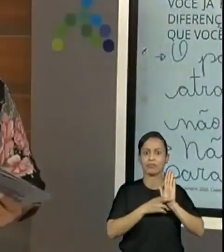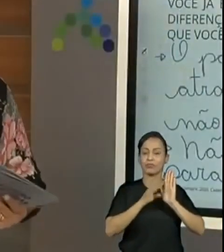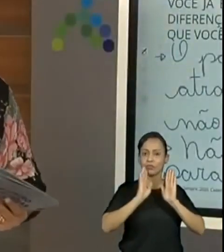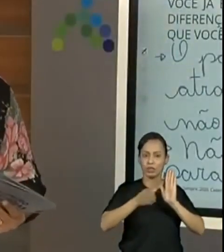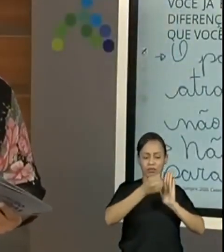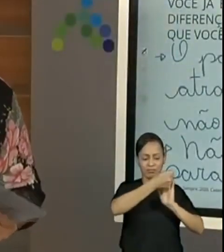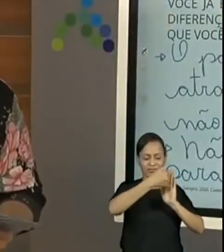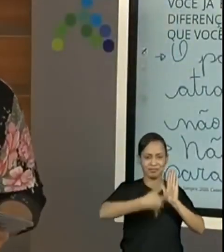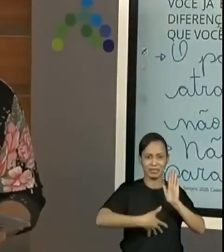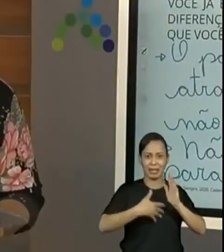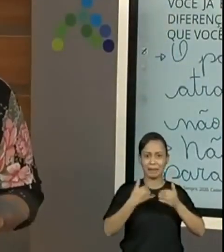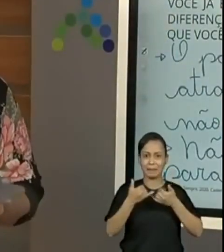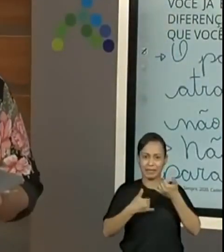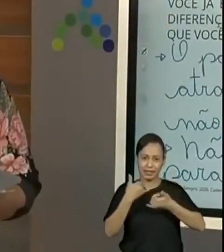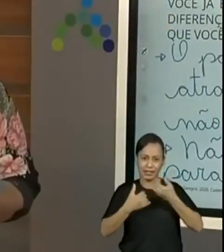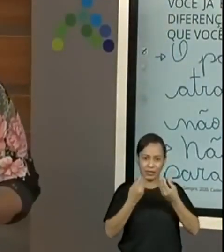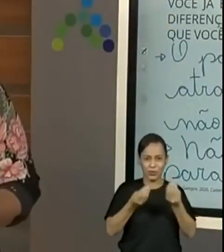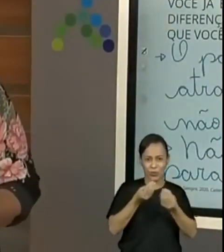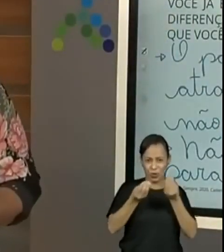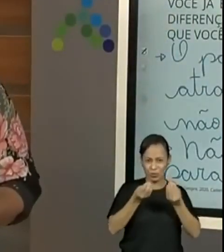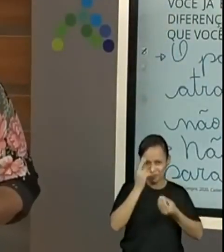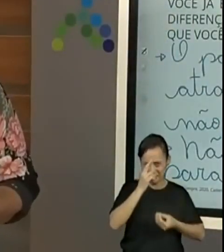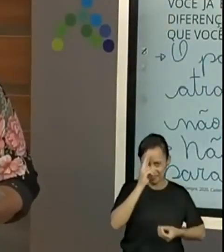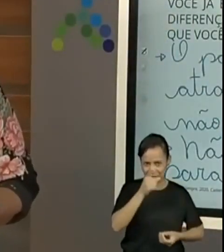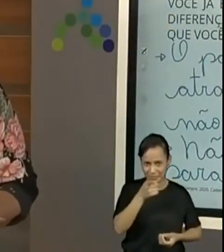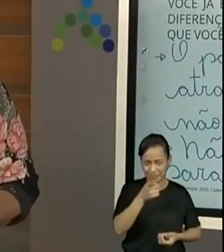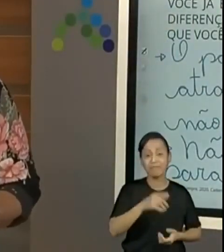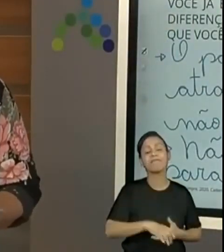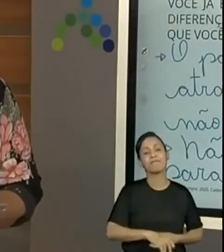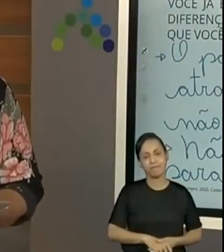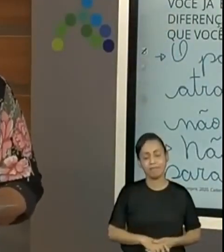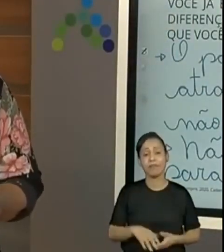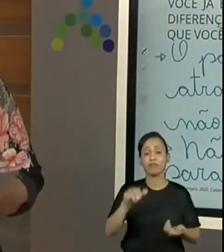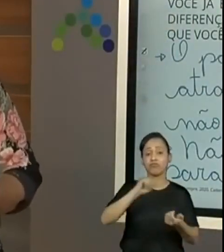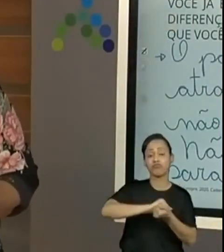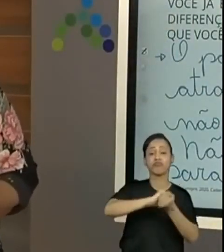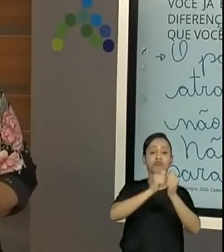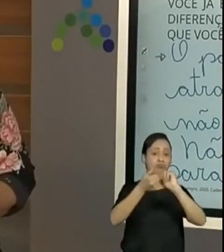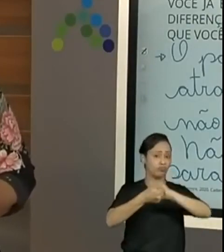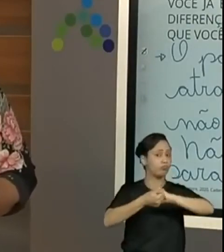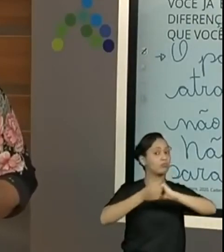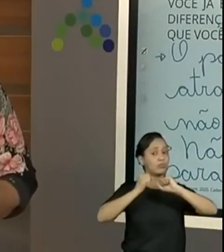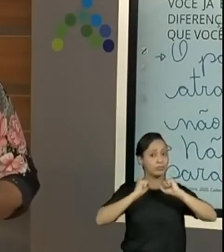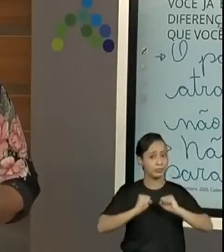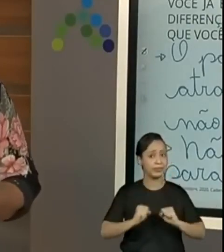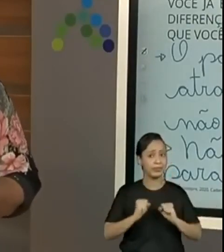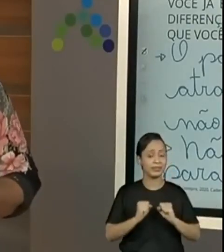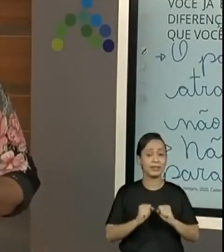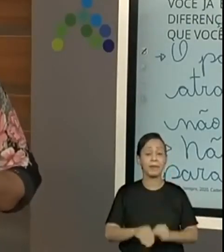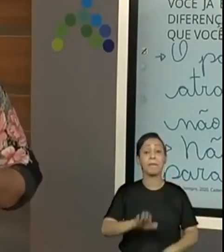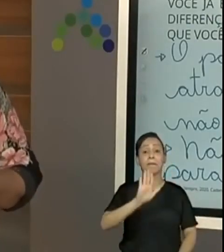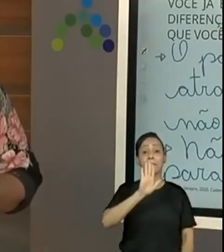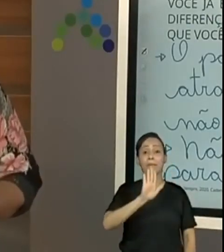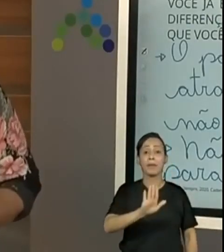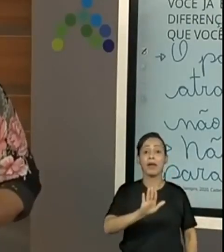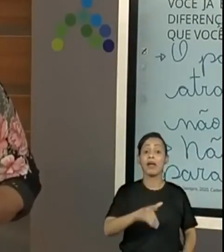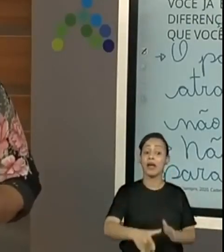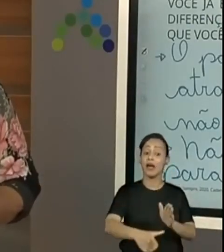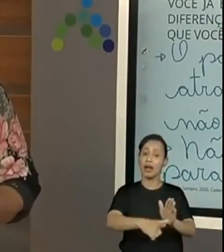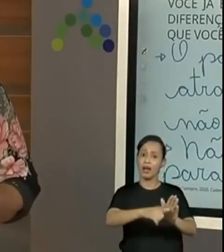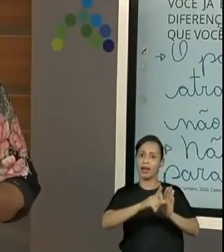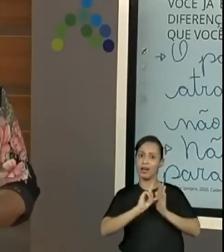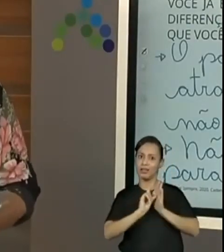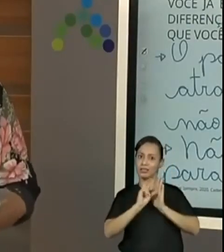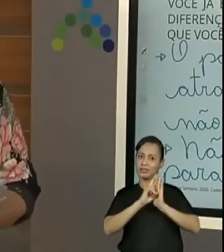que foram apresentadas aqui, você pode fazer essas adaptações. Mas tudo isso tem que ser combinado antes